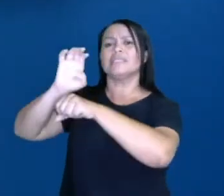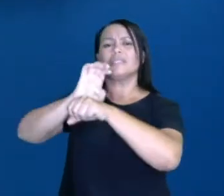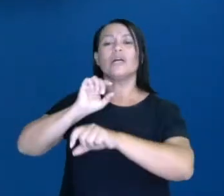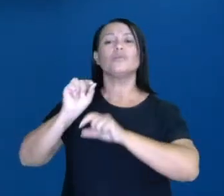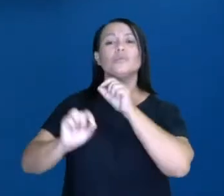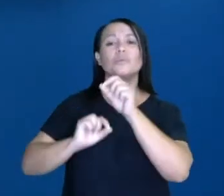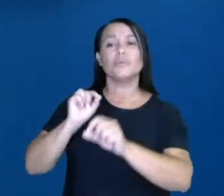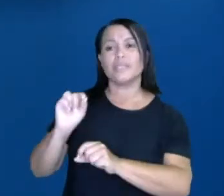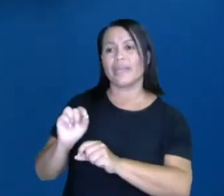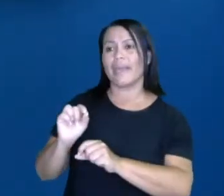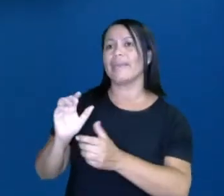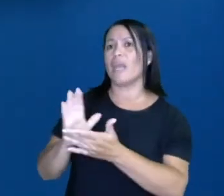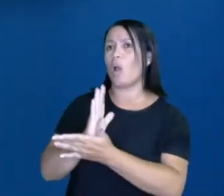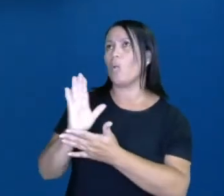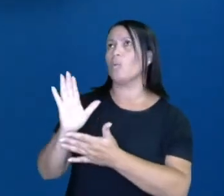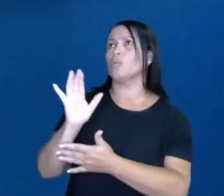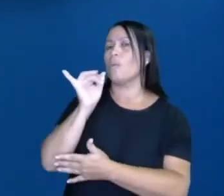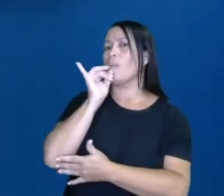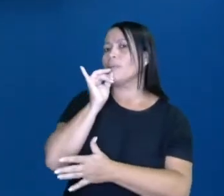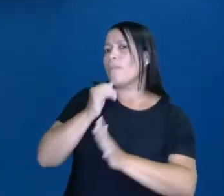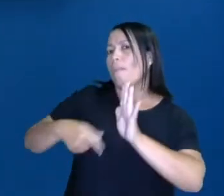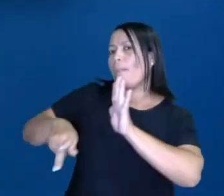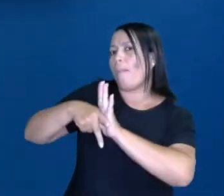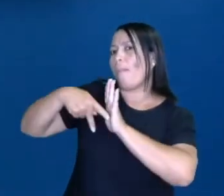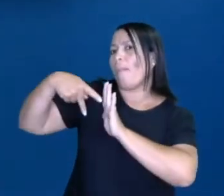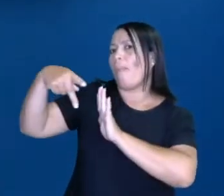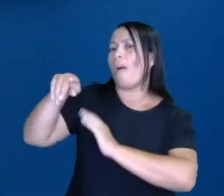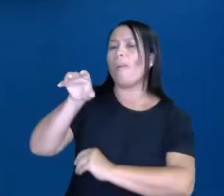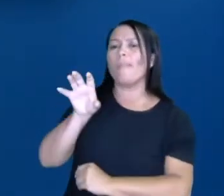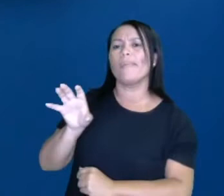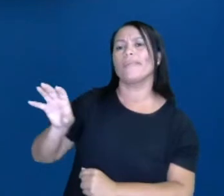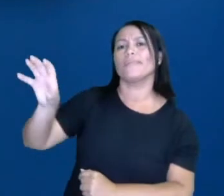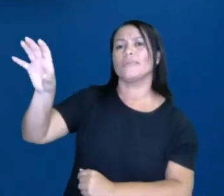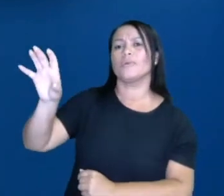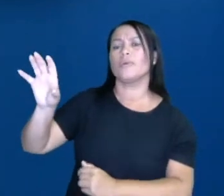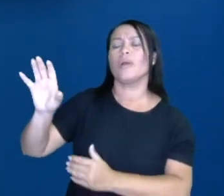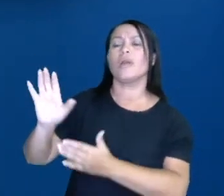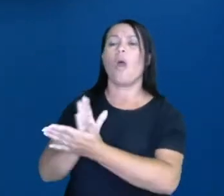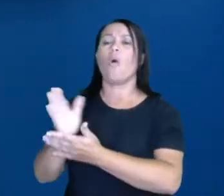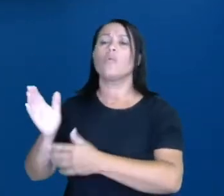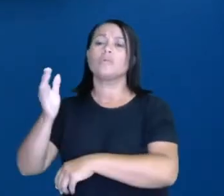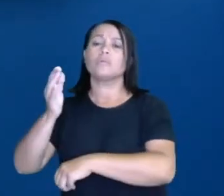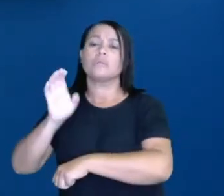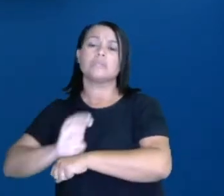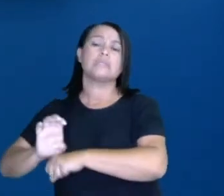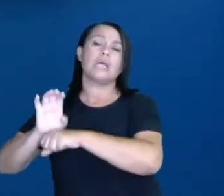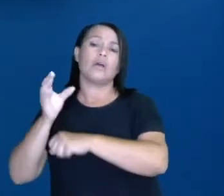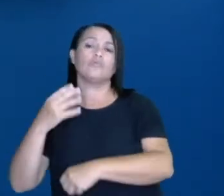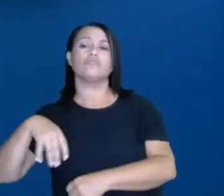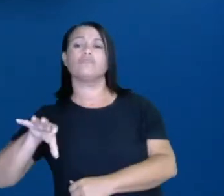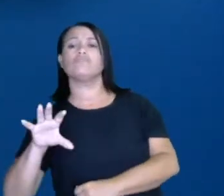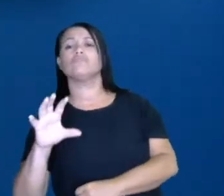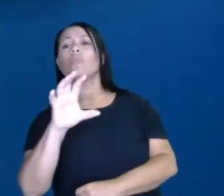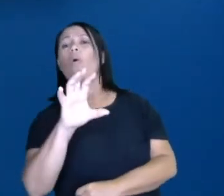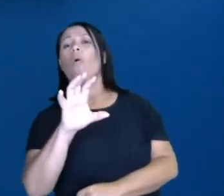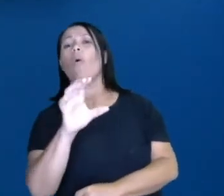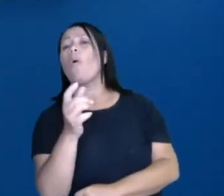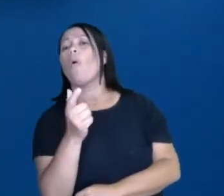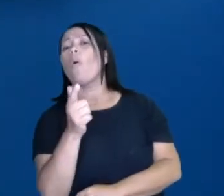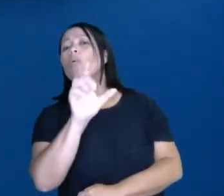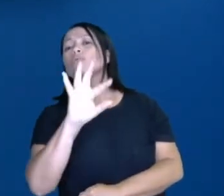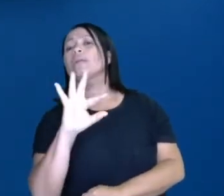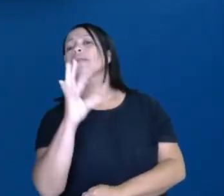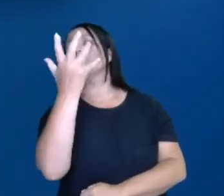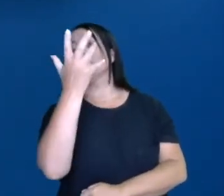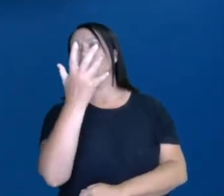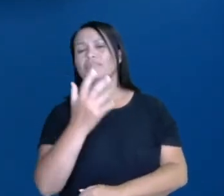do estado vai pertencer a um domínio climático e parte do outro estado vai pertencer, do mesmo estado vai pertencer